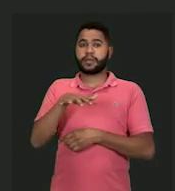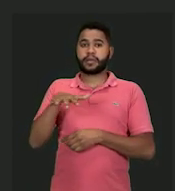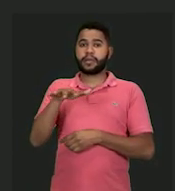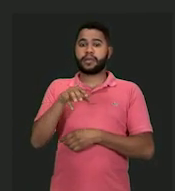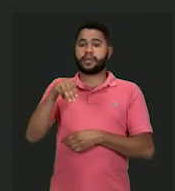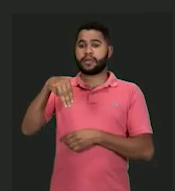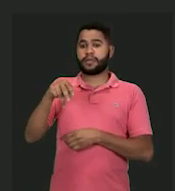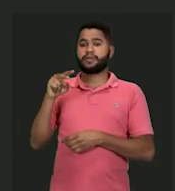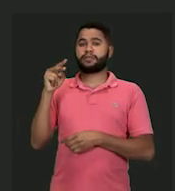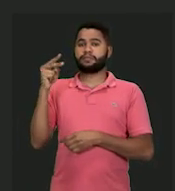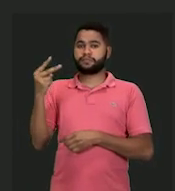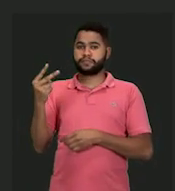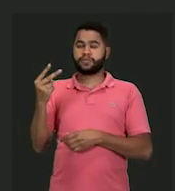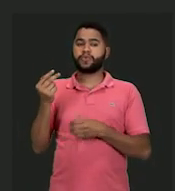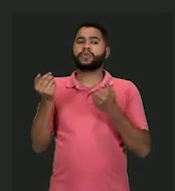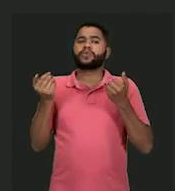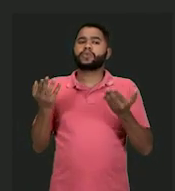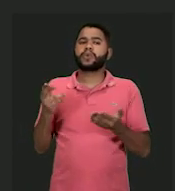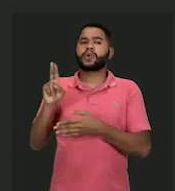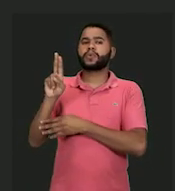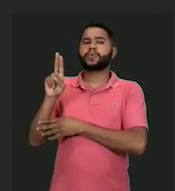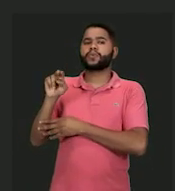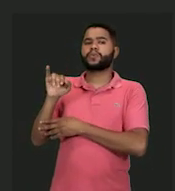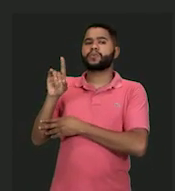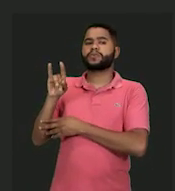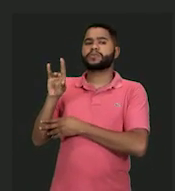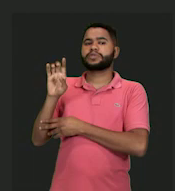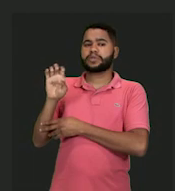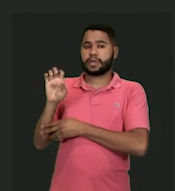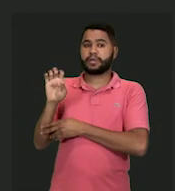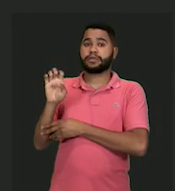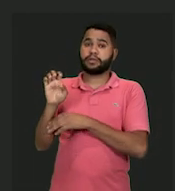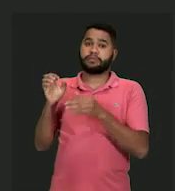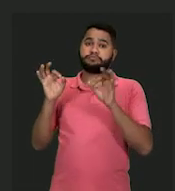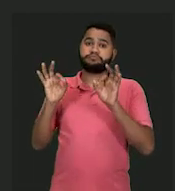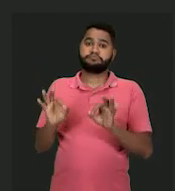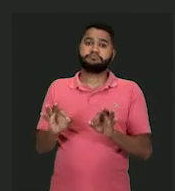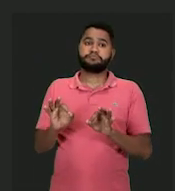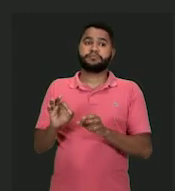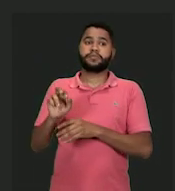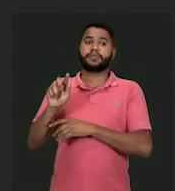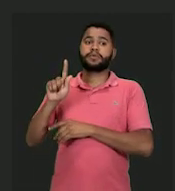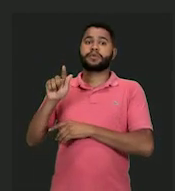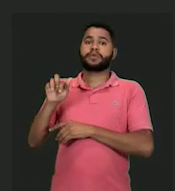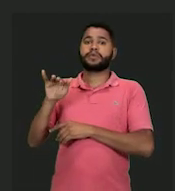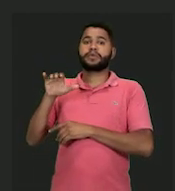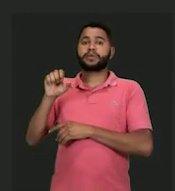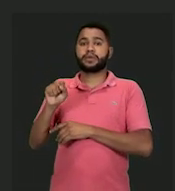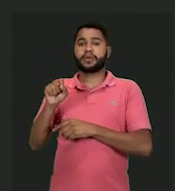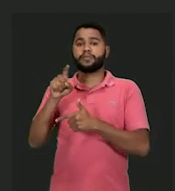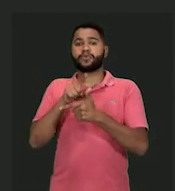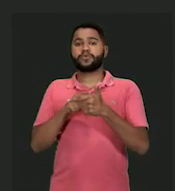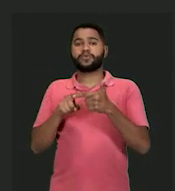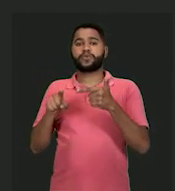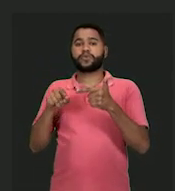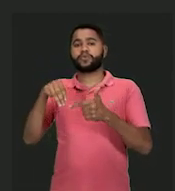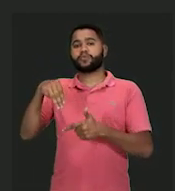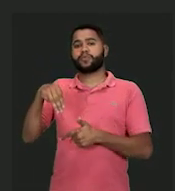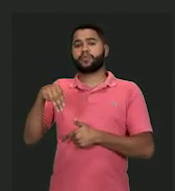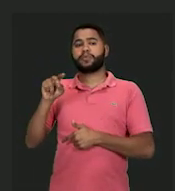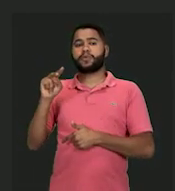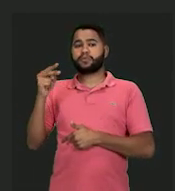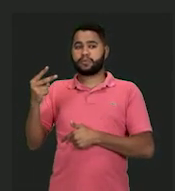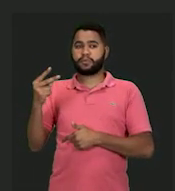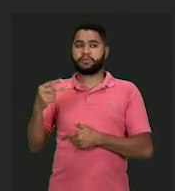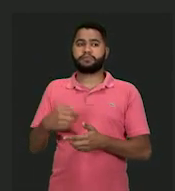metro quadrado, qual a unidade que vai dar? Exatamente o que ele falou, gramas por metro quadrado. É o que está